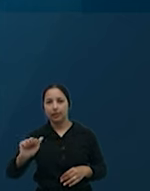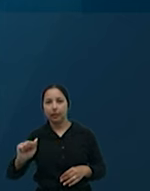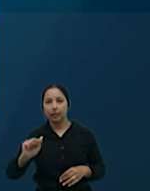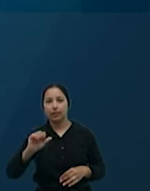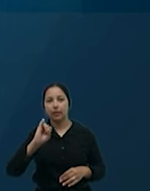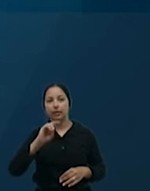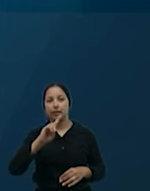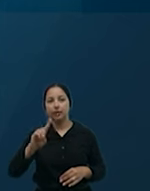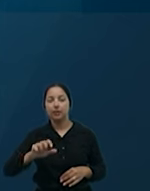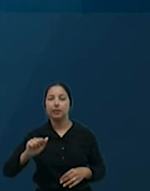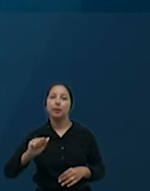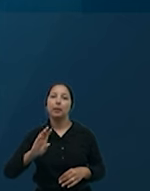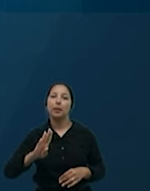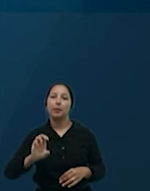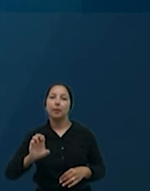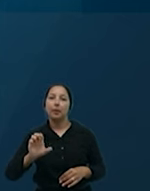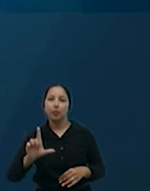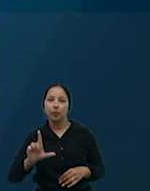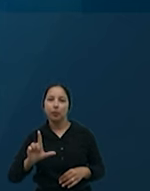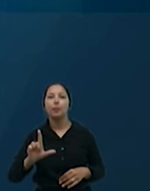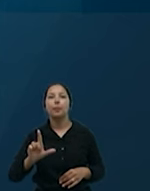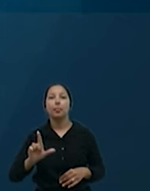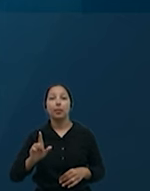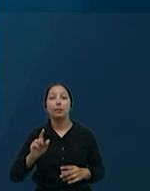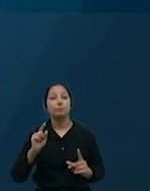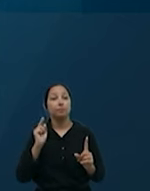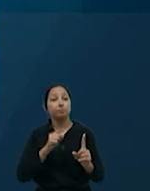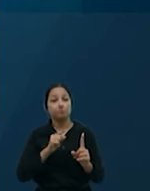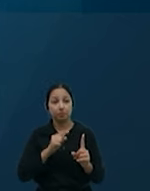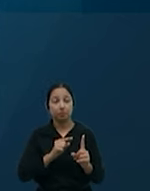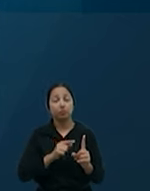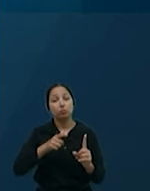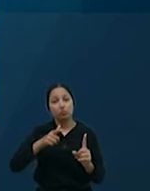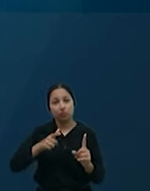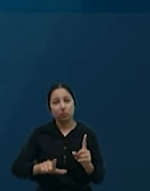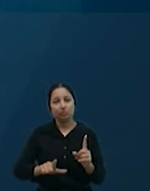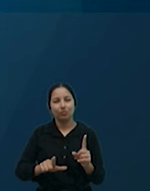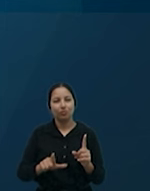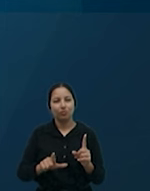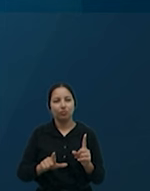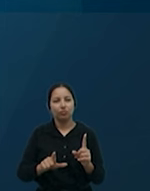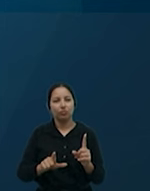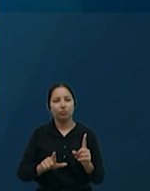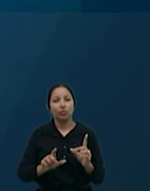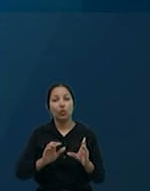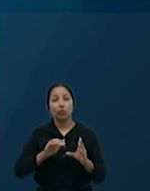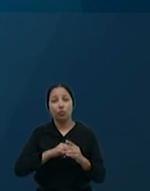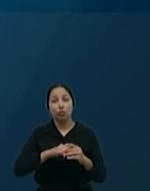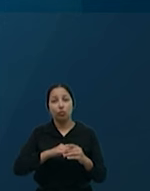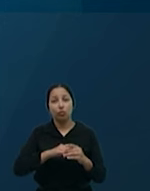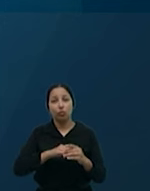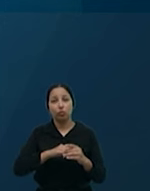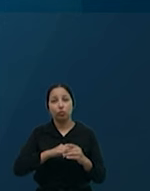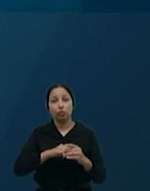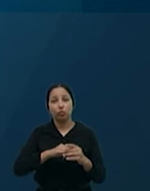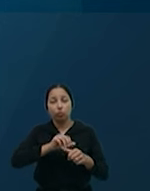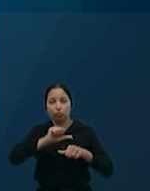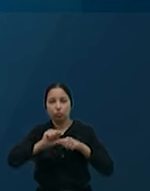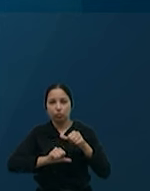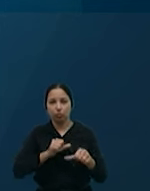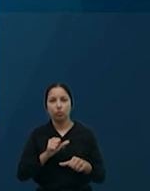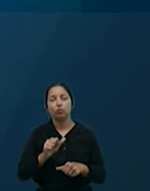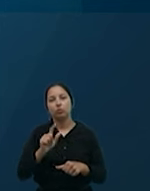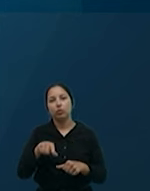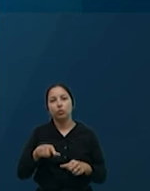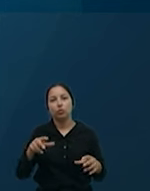revivendo o posicionamento dela, mudou para entender que seria contar do